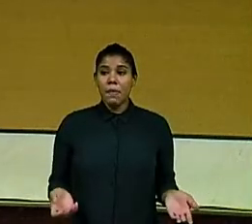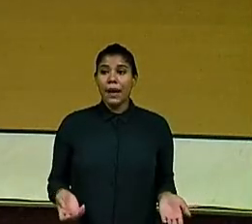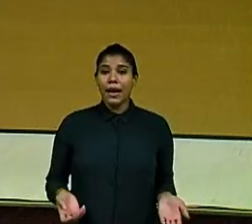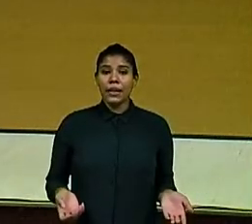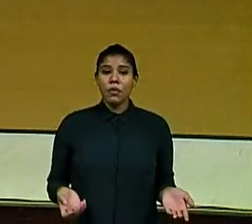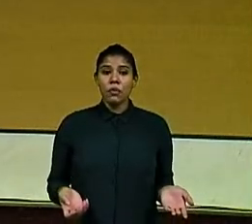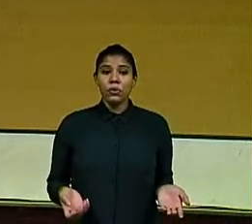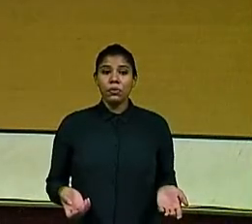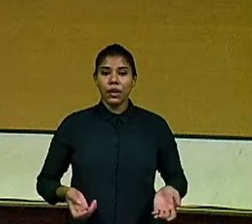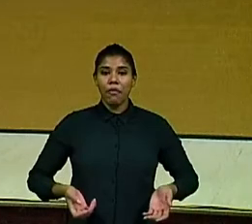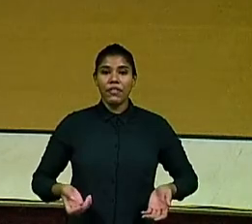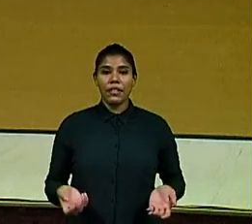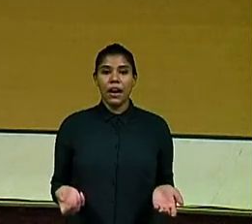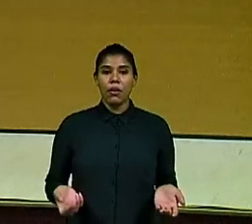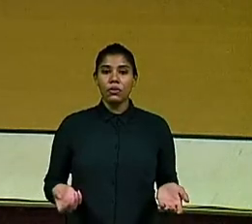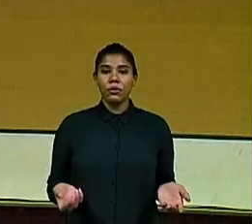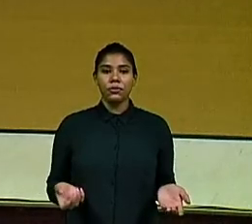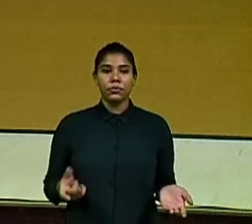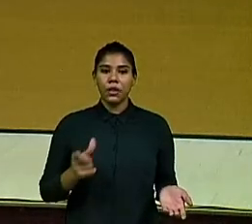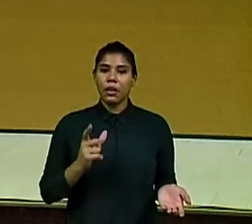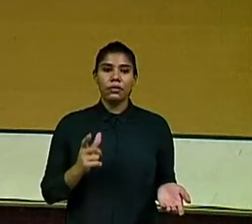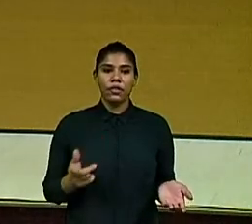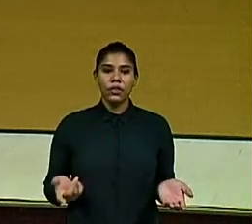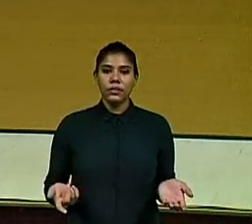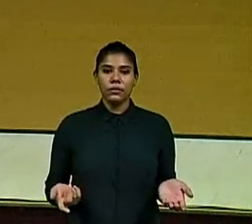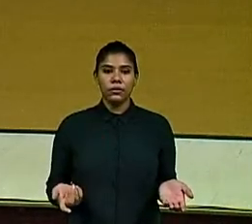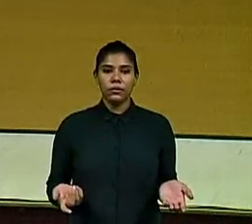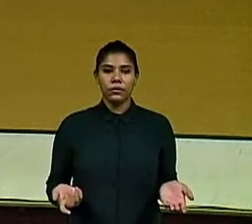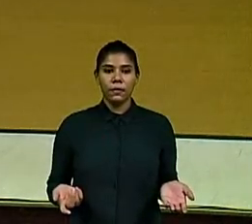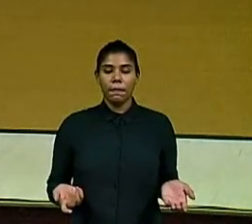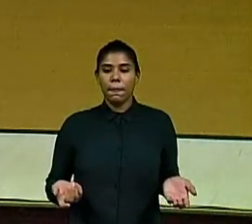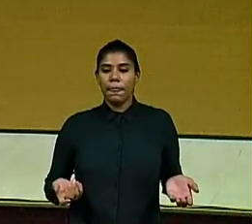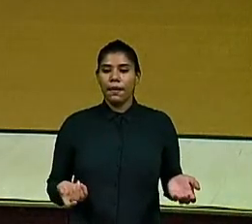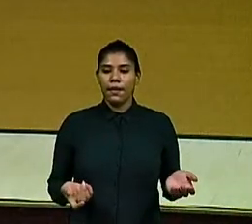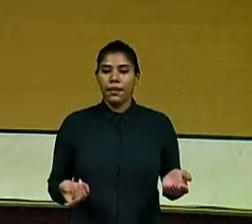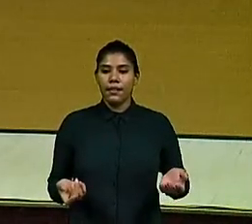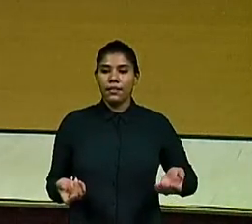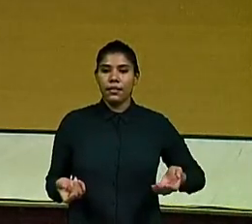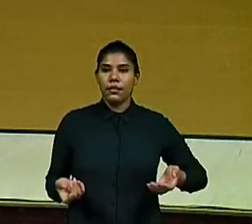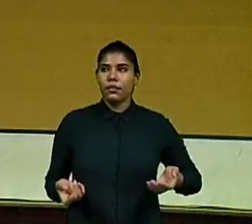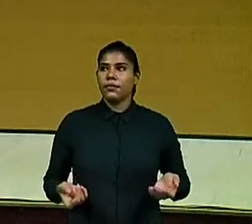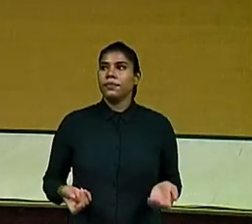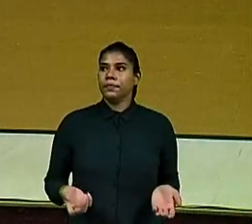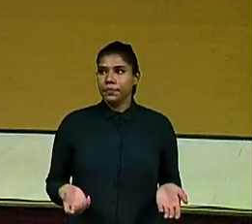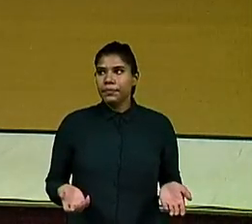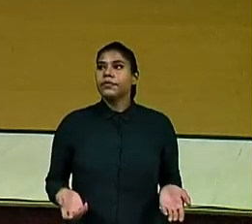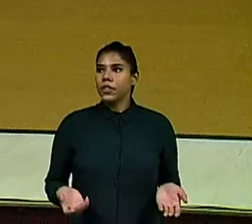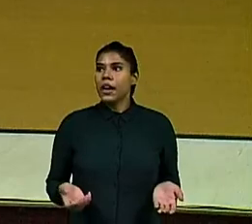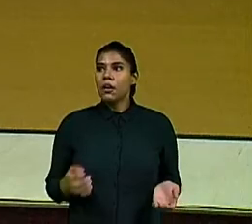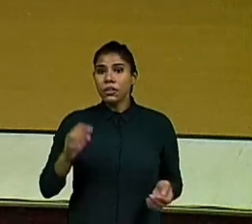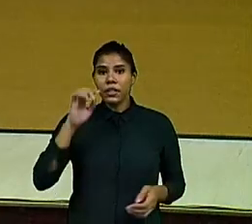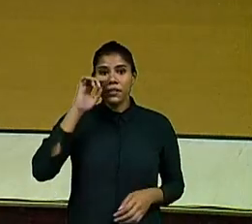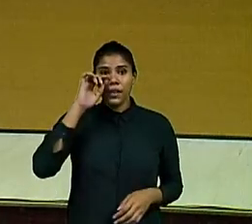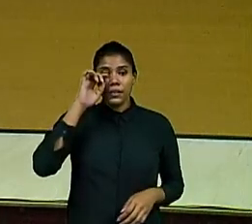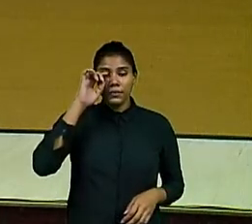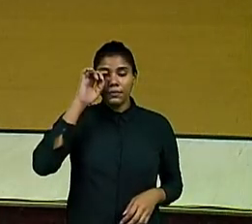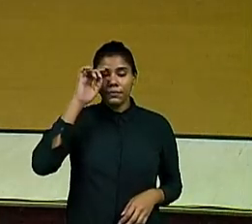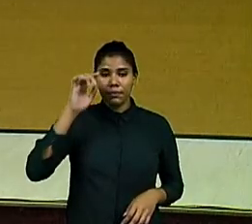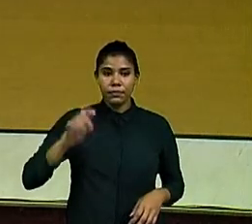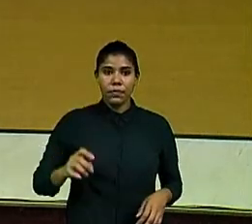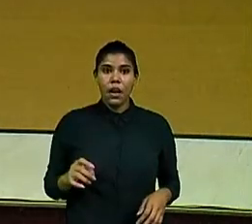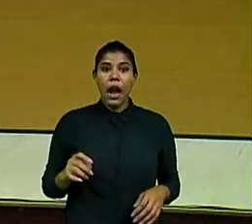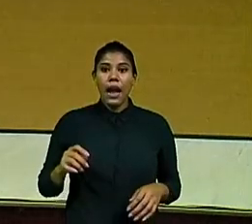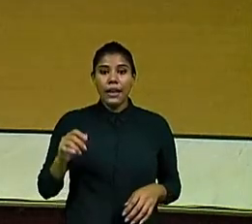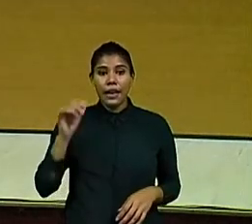não é algo altamente específico de restrição também é específica para